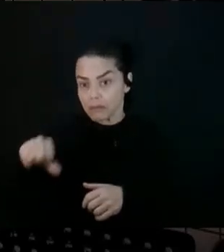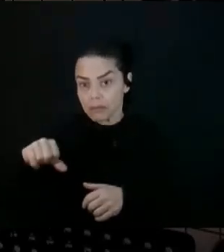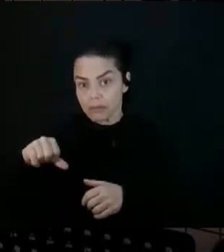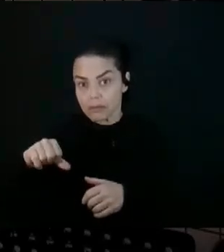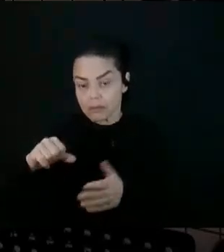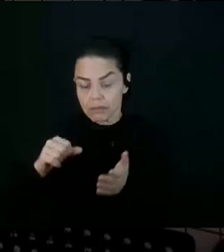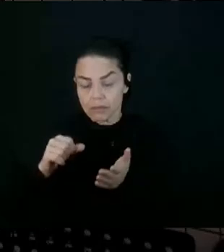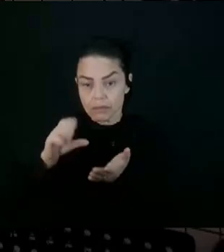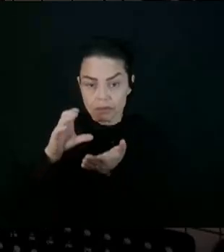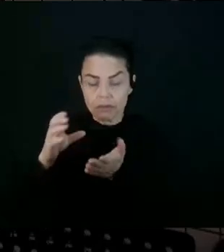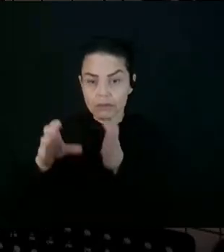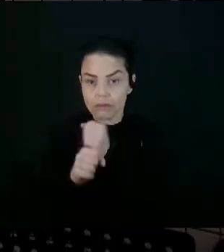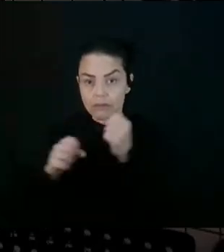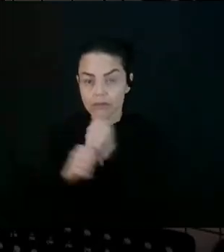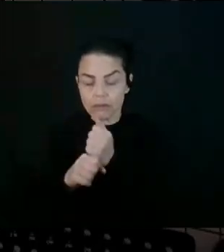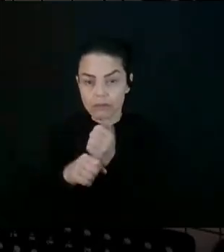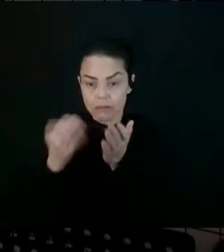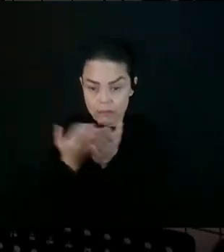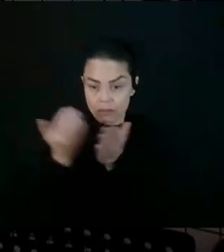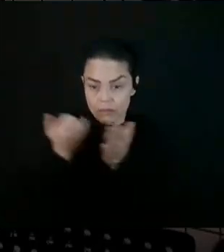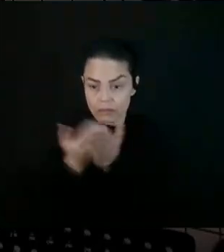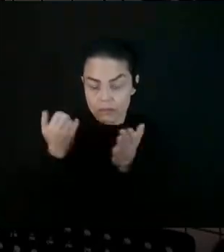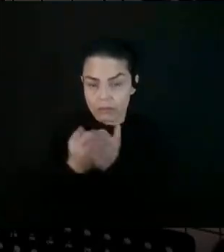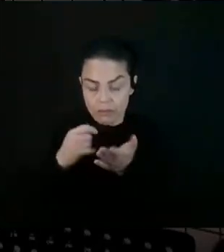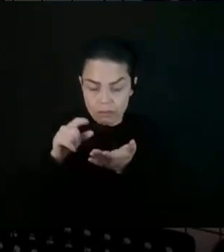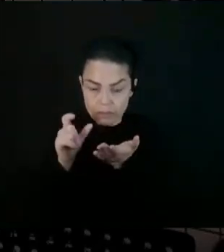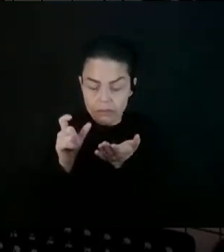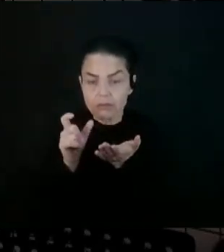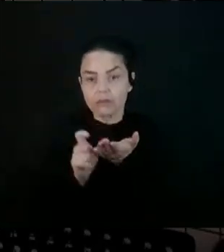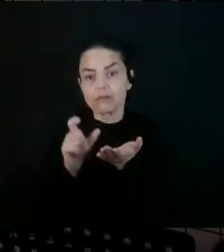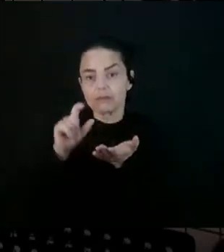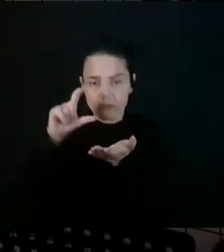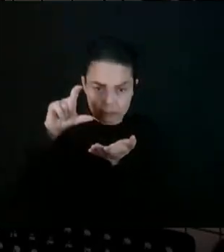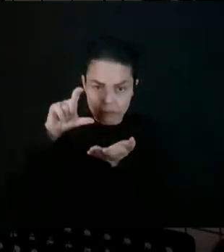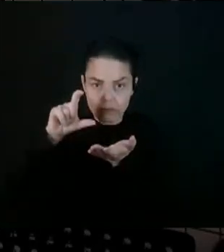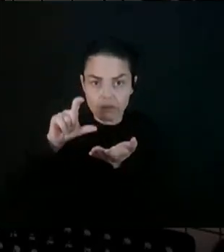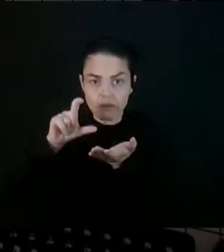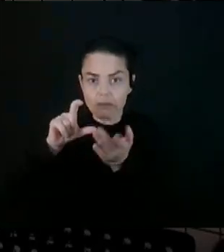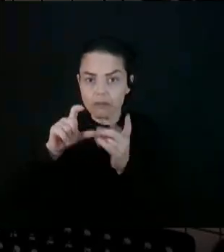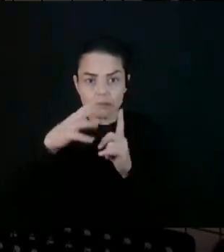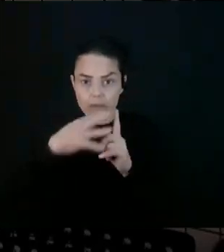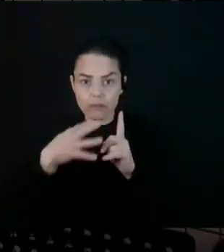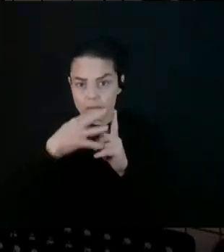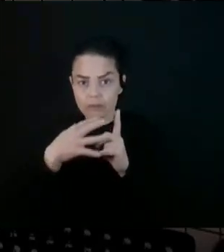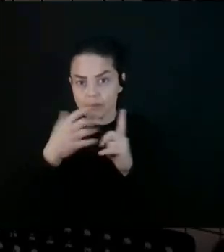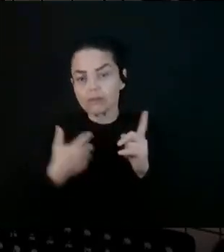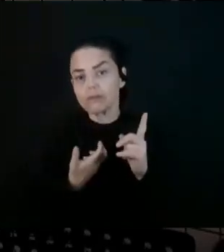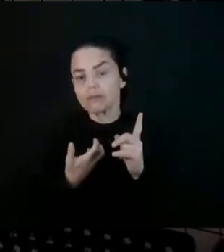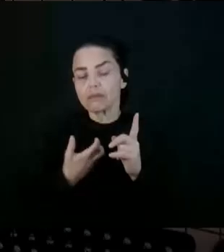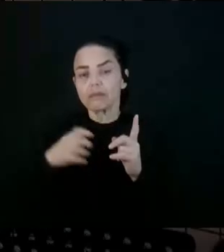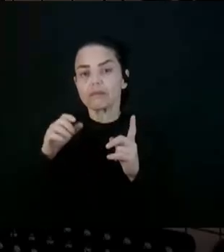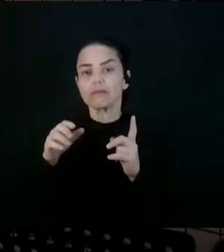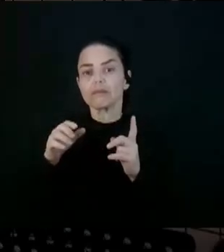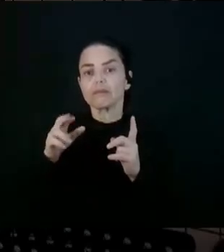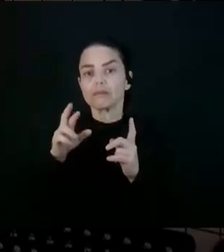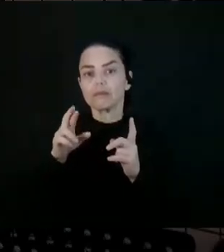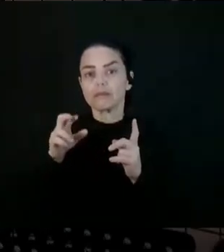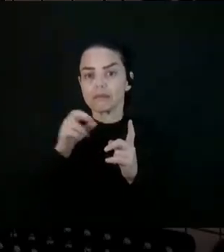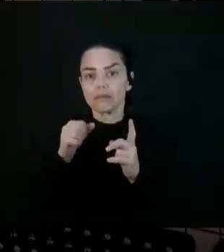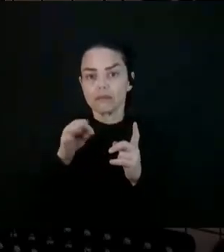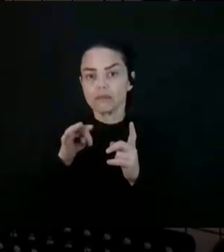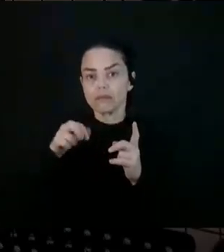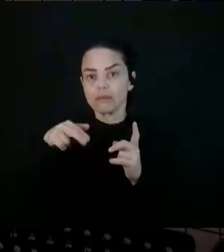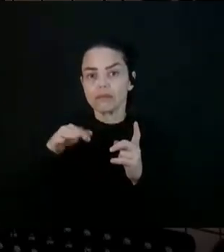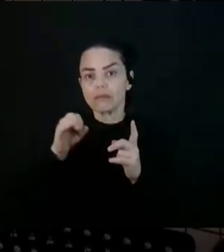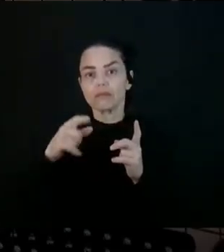tudo isso, né, respirou fundo e entendeu. Ele virou e falou, mas era o meu ídolo, eu quero muito o Cristiano Ronaldo. E ela entendeu o que tinha por trás disso, e